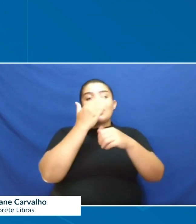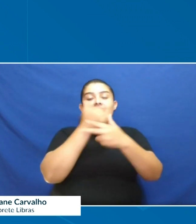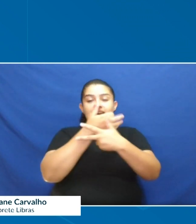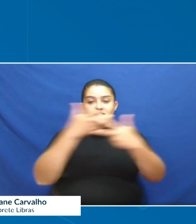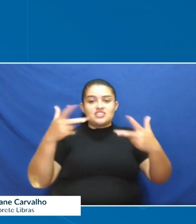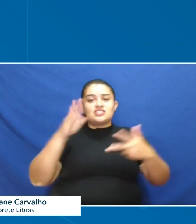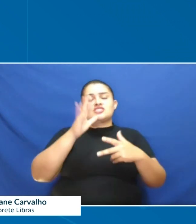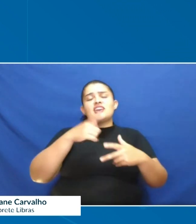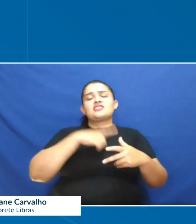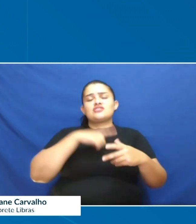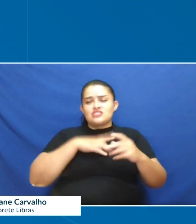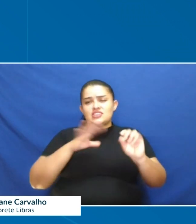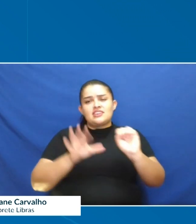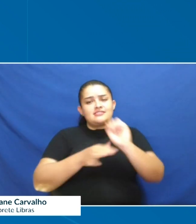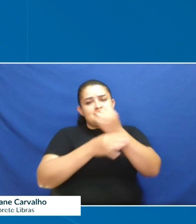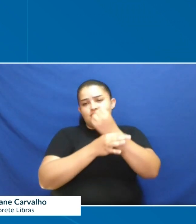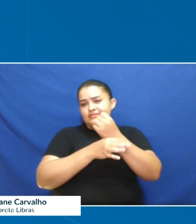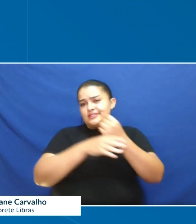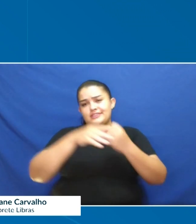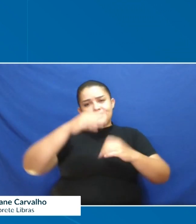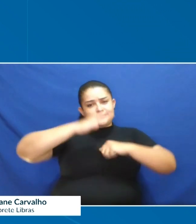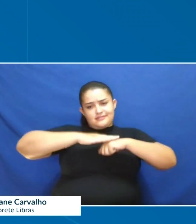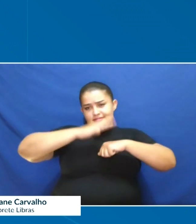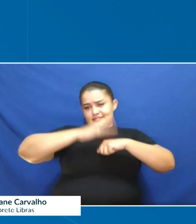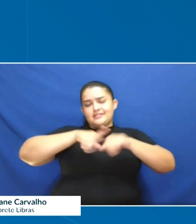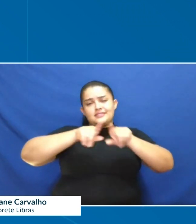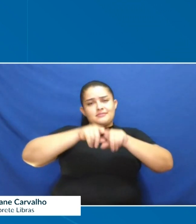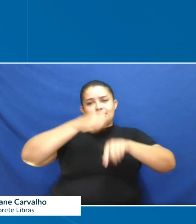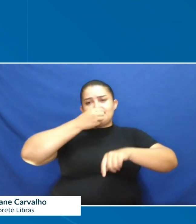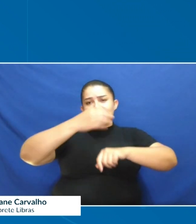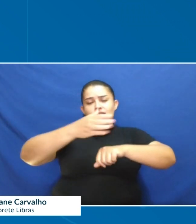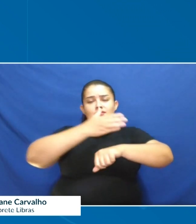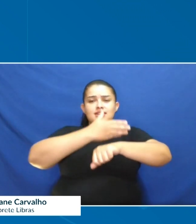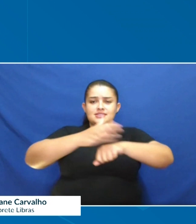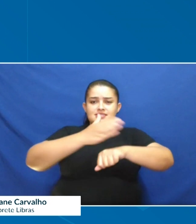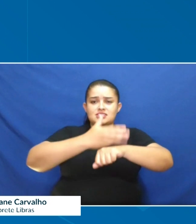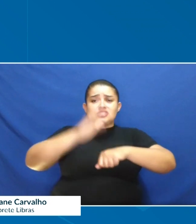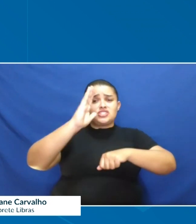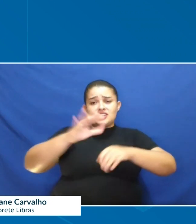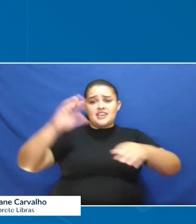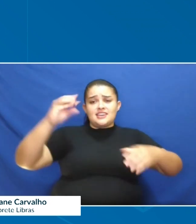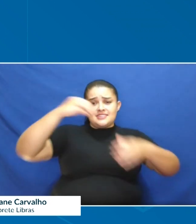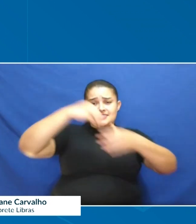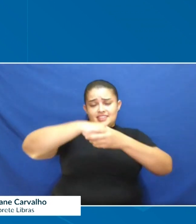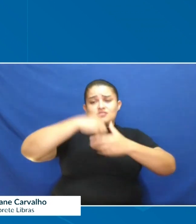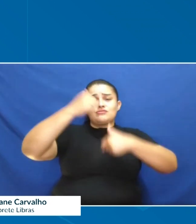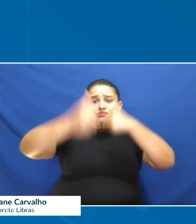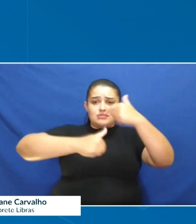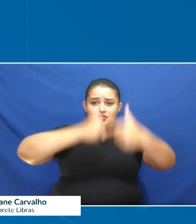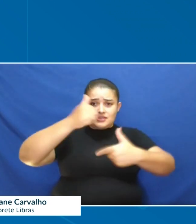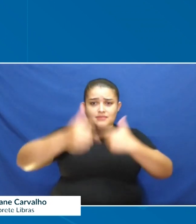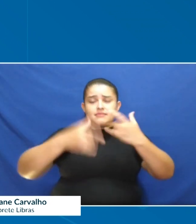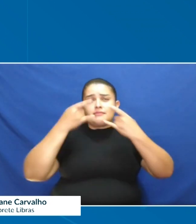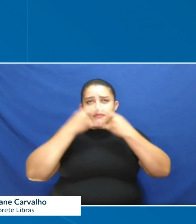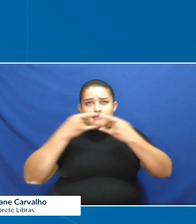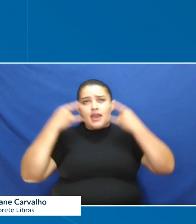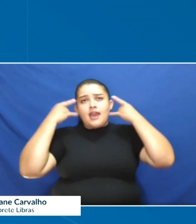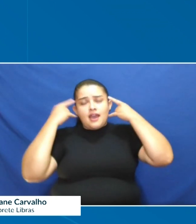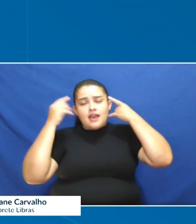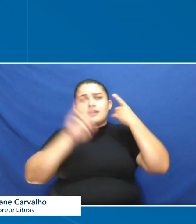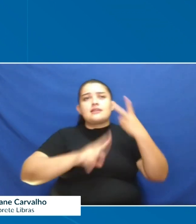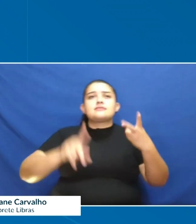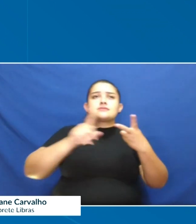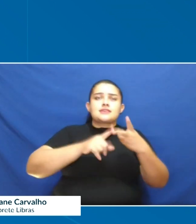os procedimentos de boas práticas, que já englobavam dentro deles máscara,